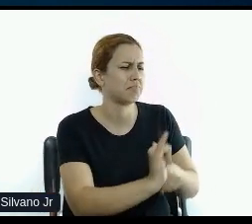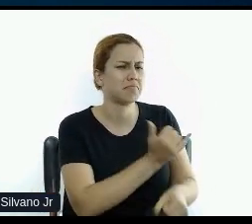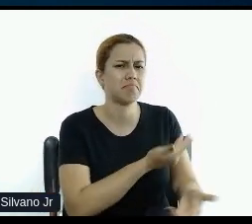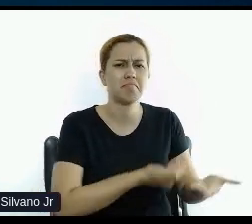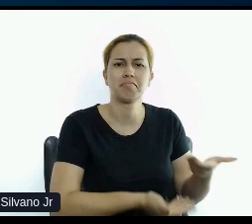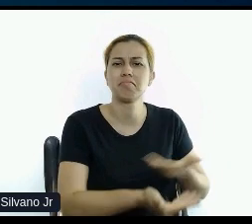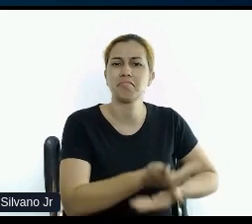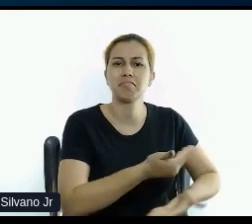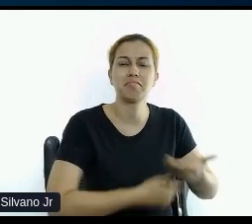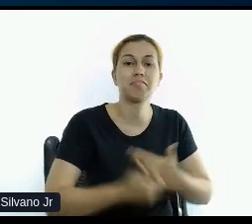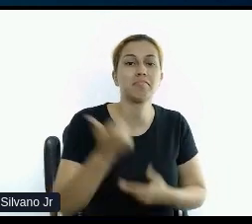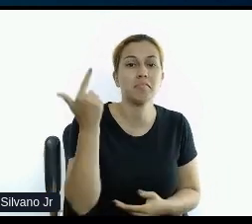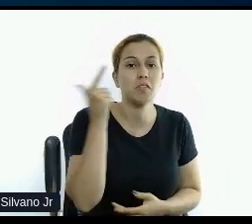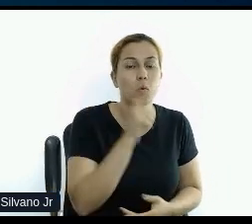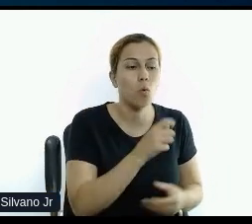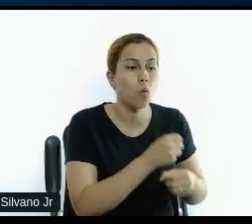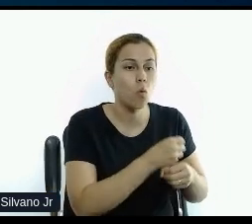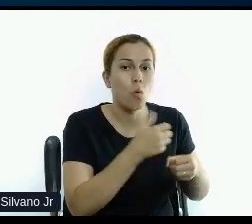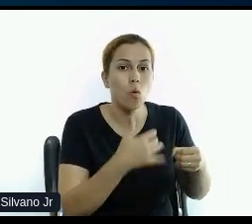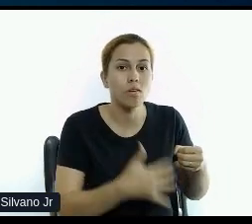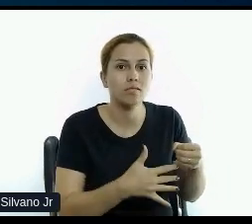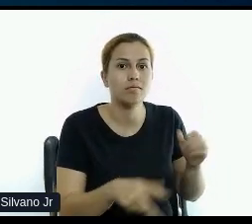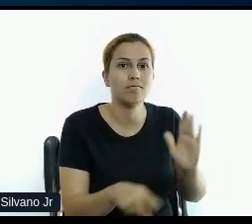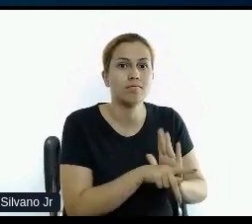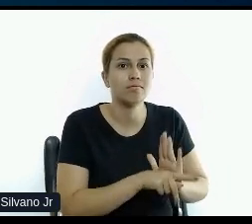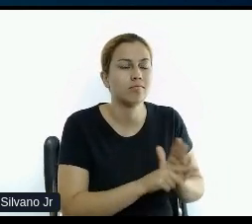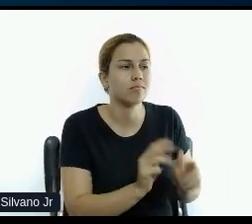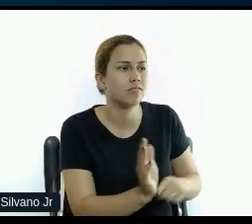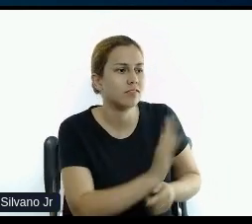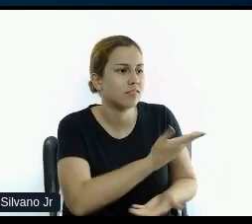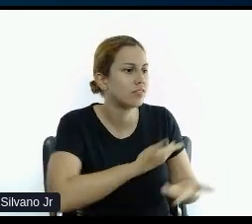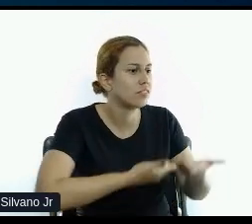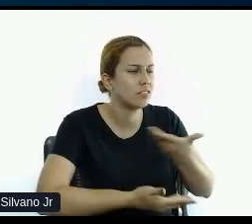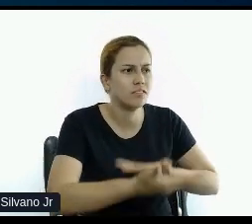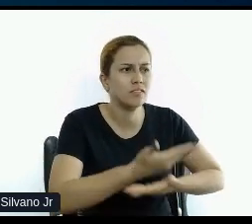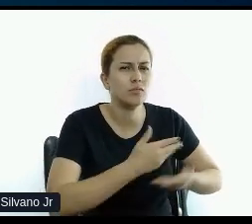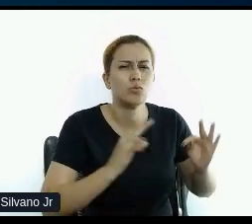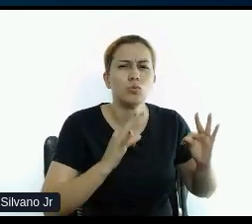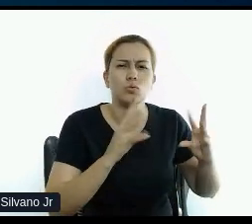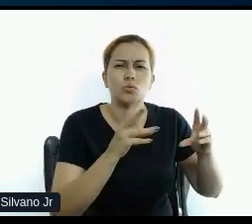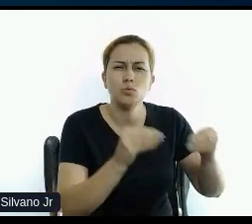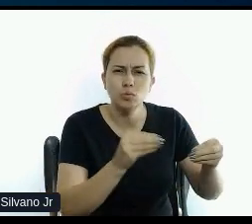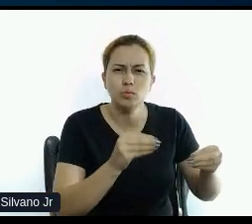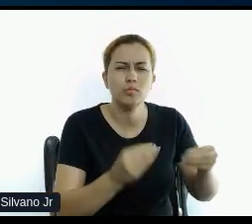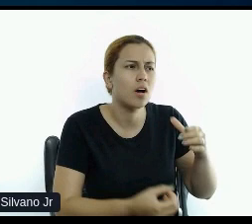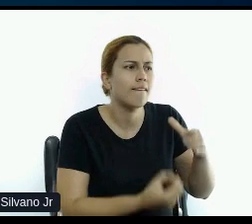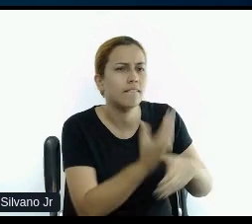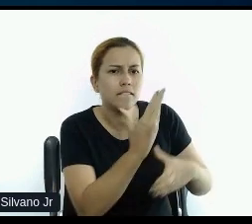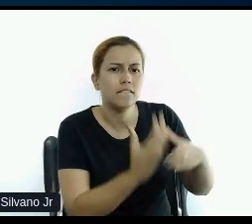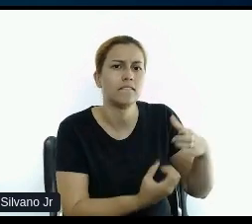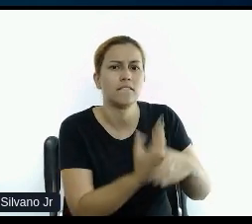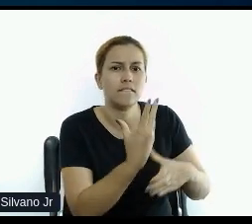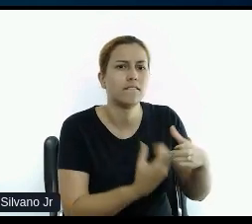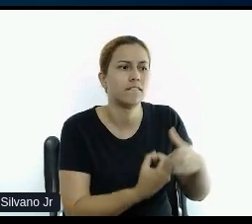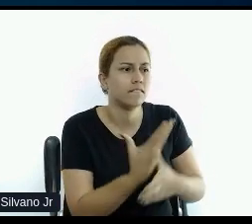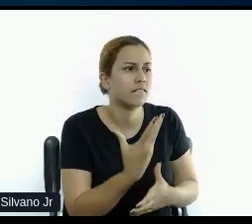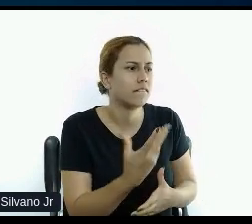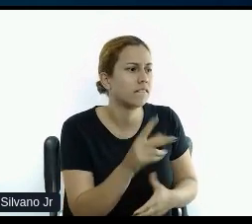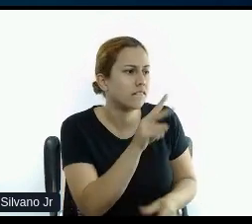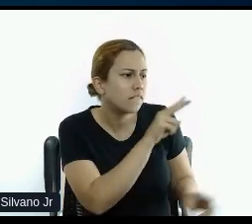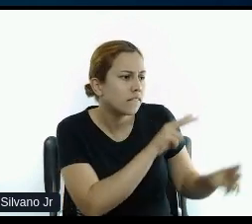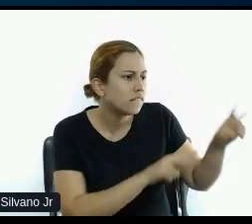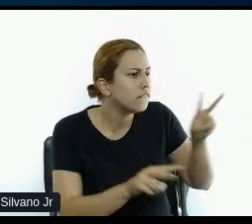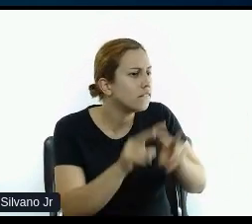conseguimos lidar com conteúdos multimídia. Então, toda a parte de a gente conseguir estar criando assistentes virtuais